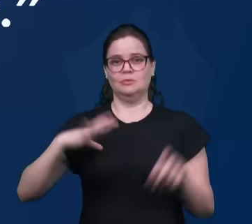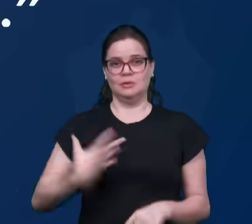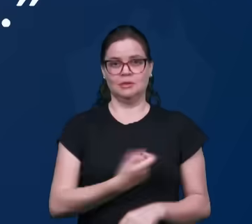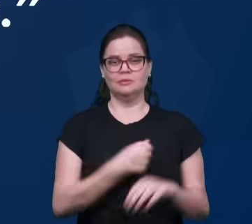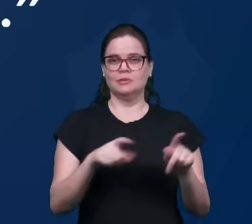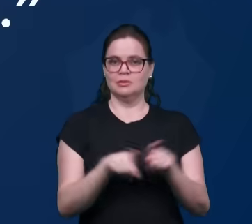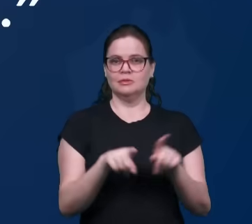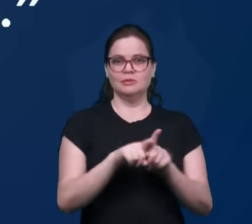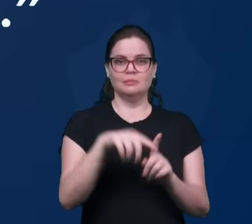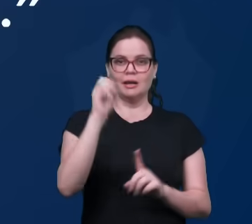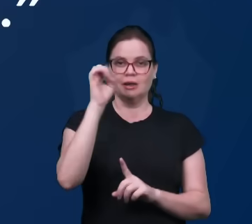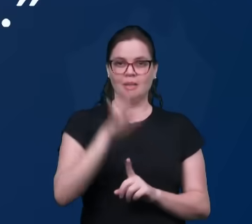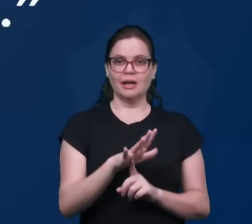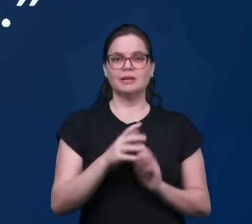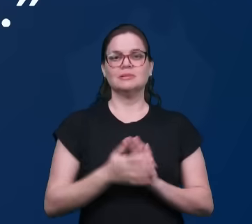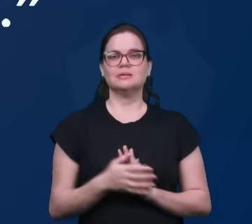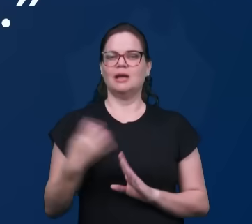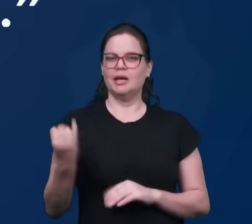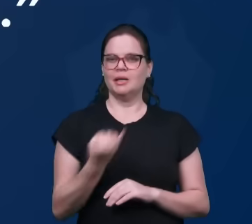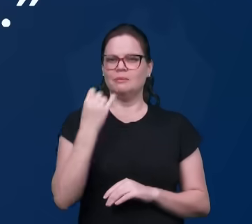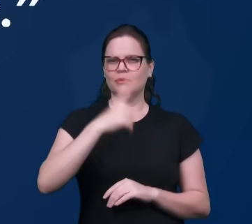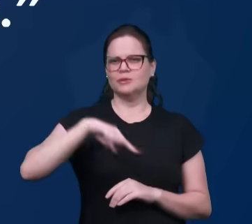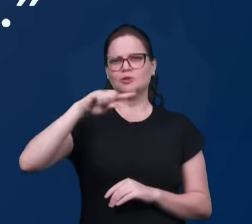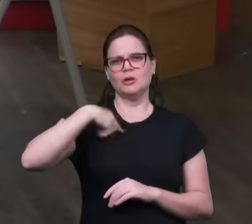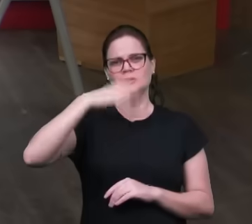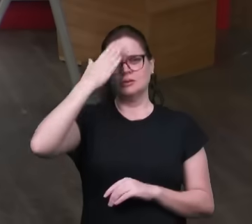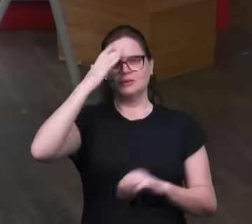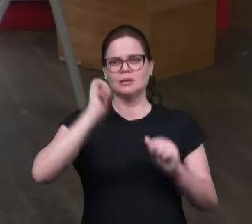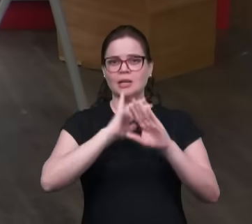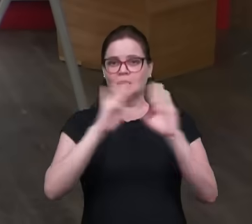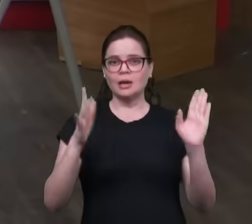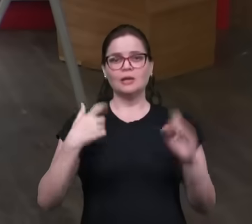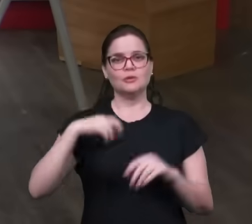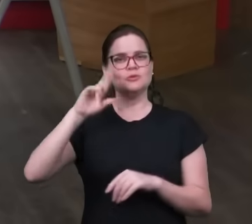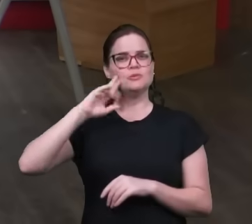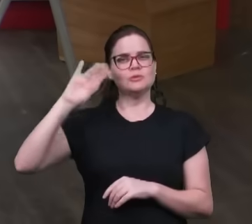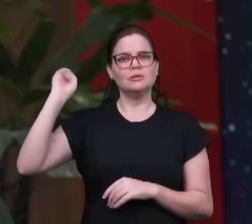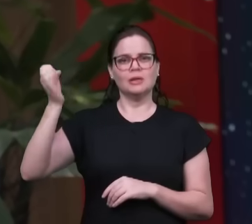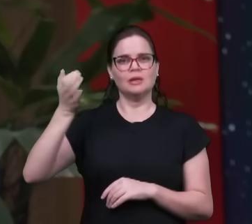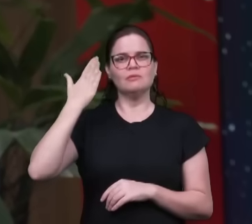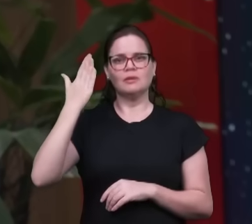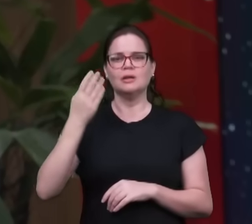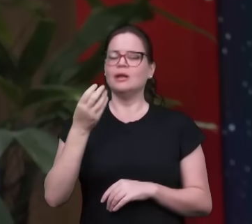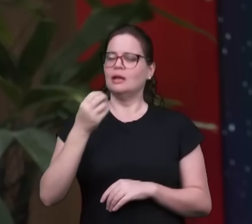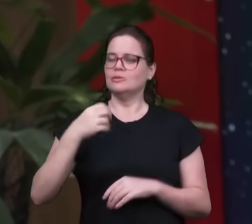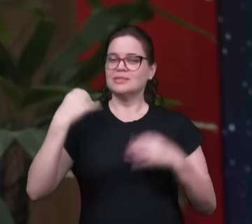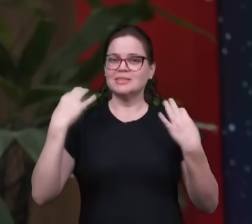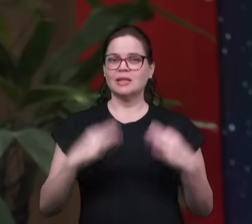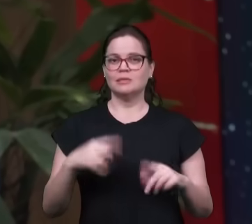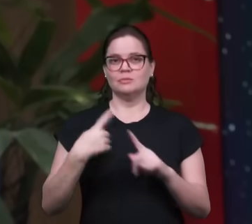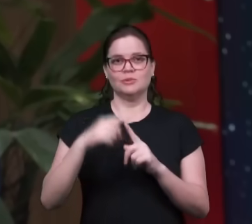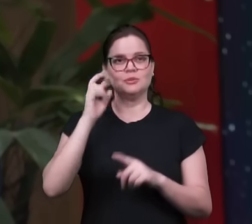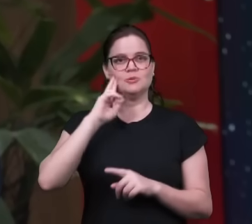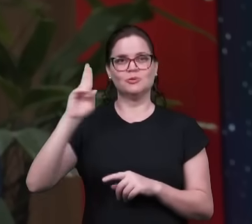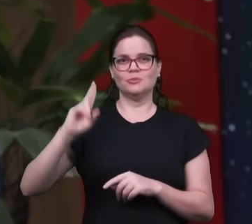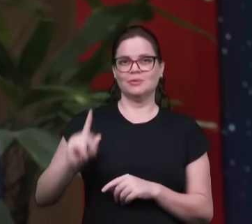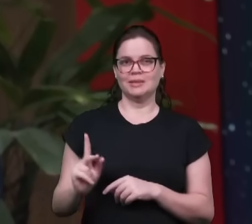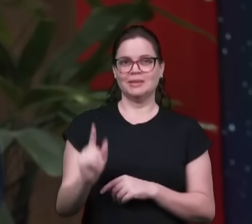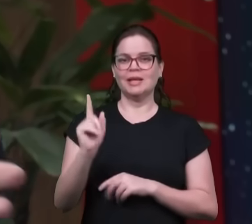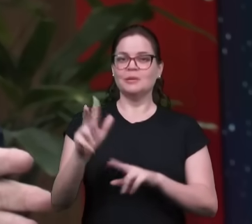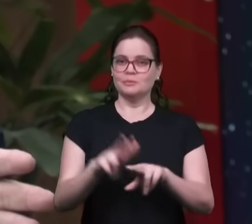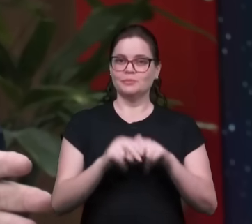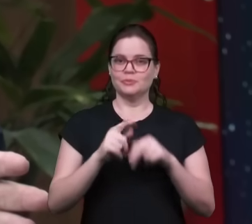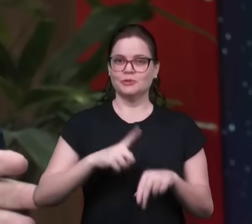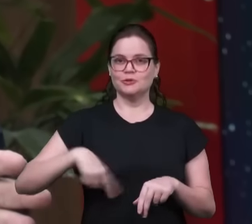importante para nós entendermos isso, e o Senhor tem mostrado muito bem isso, porque o Senhor é eterno, né? Então, por isso que a gente fala